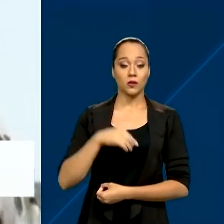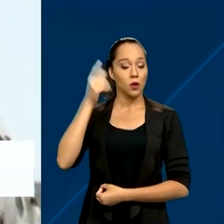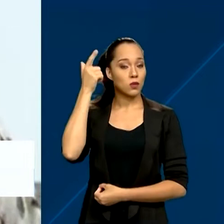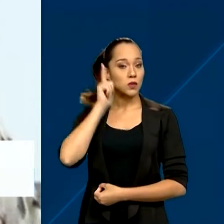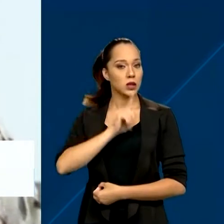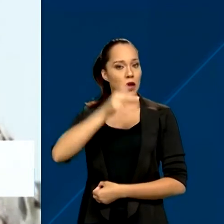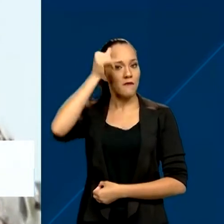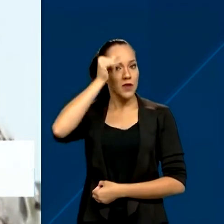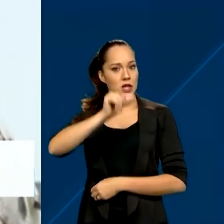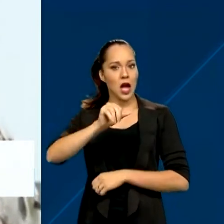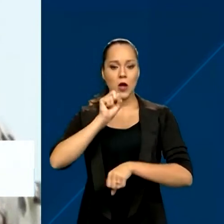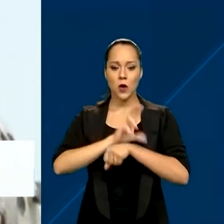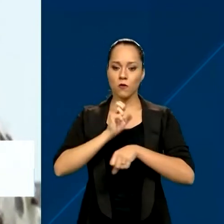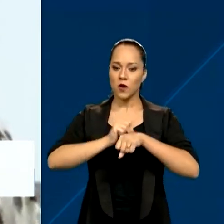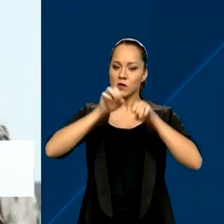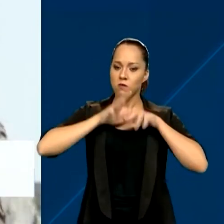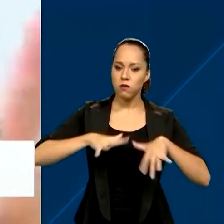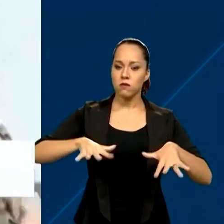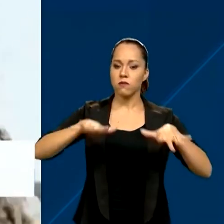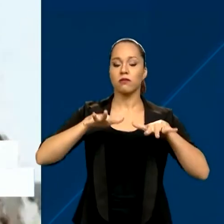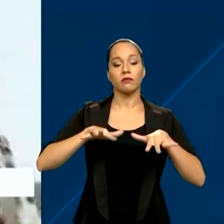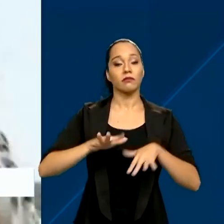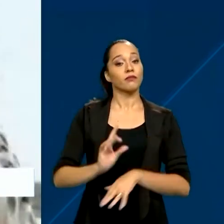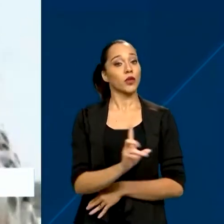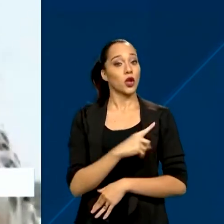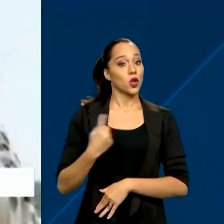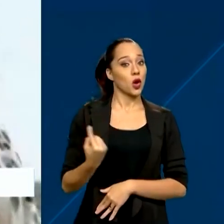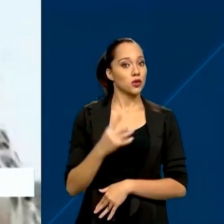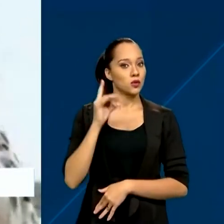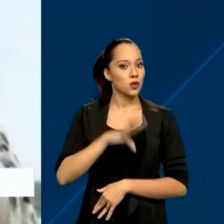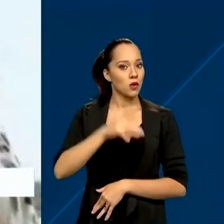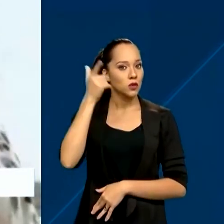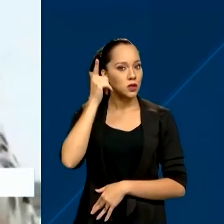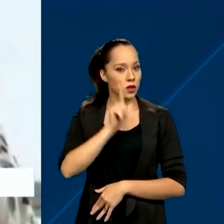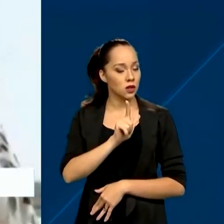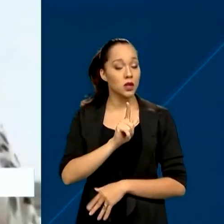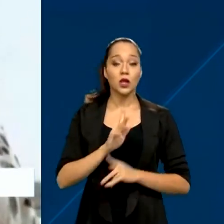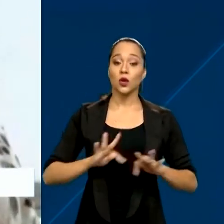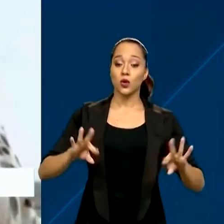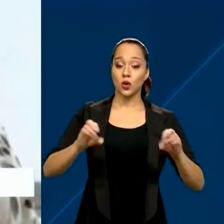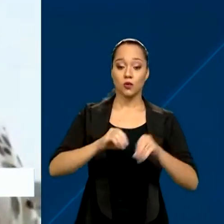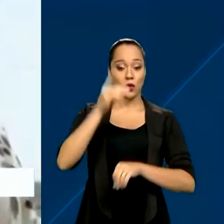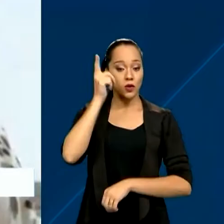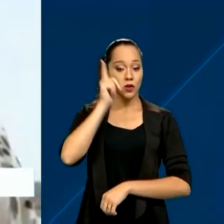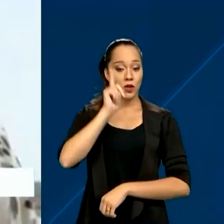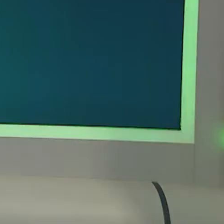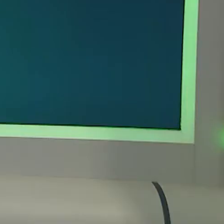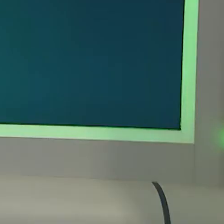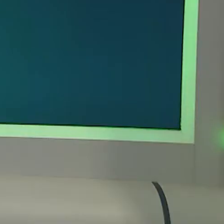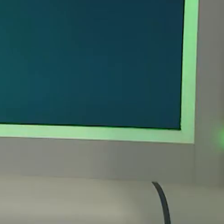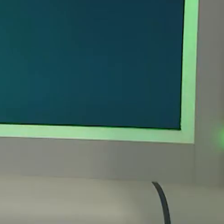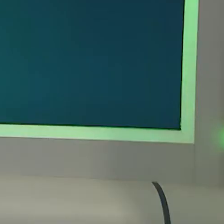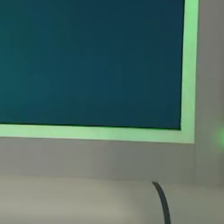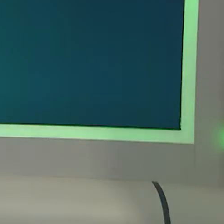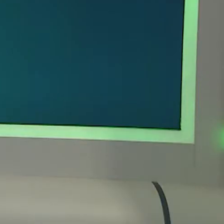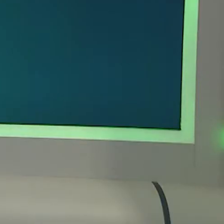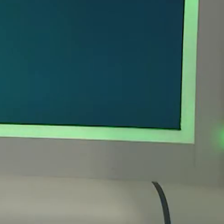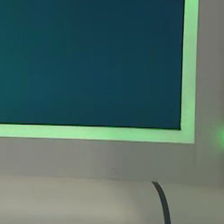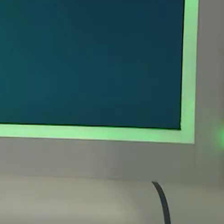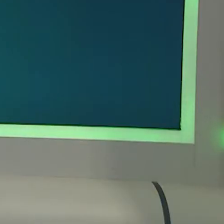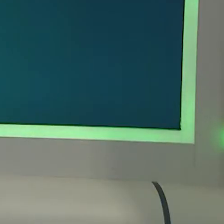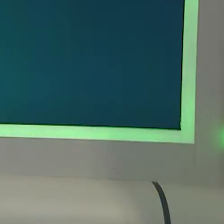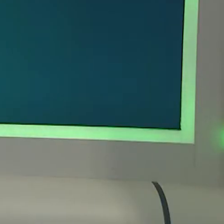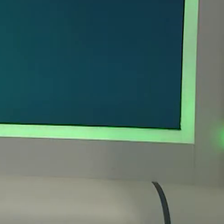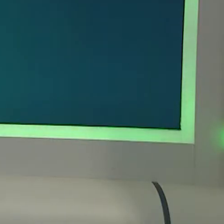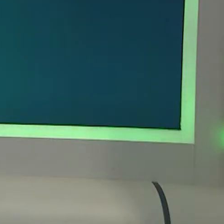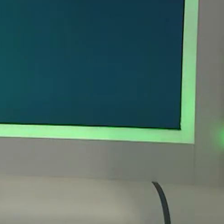impedir a circulação do vírus. E nós só vamos conseguir quando todo mundo for vacinado. Muita gente